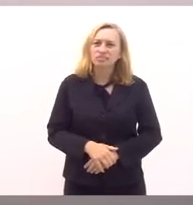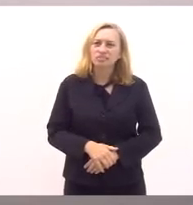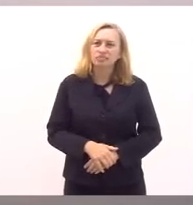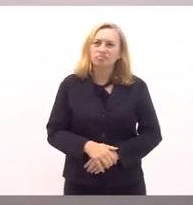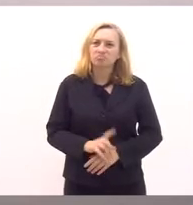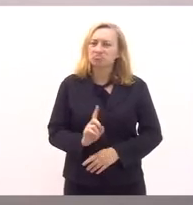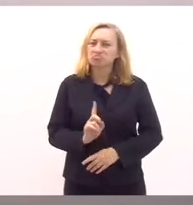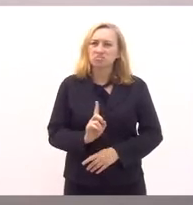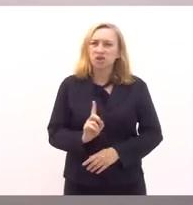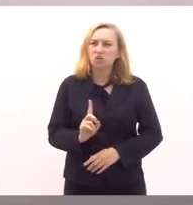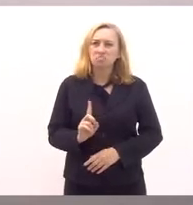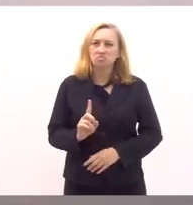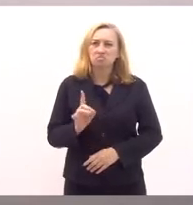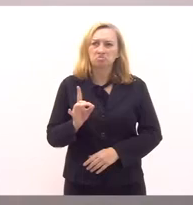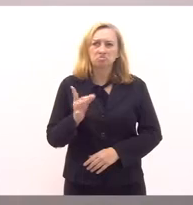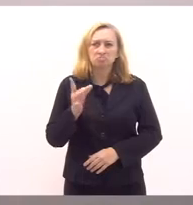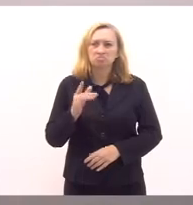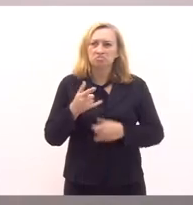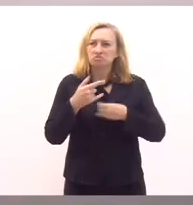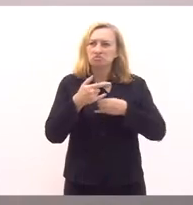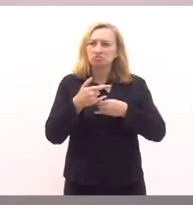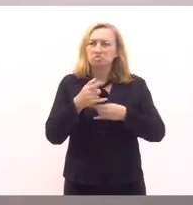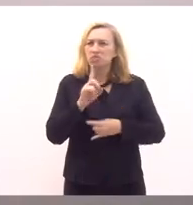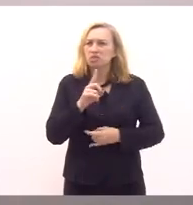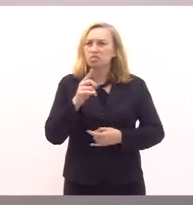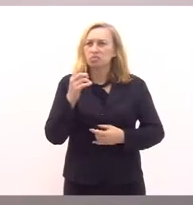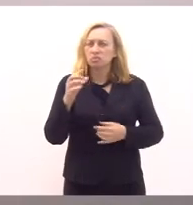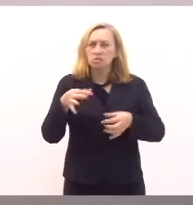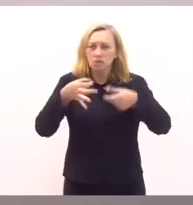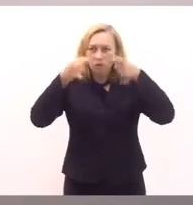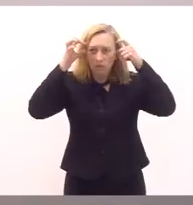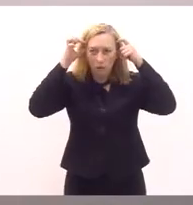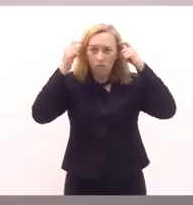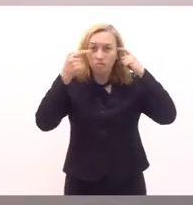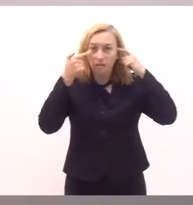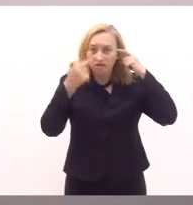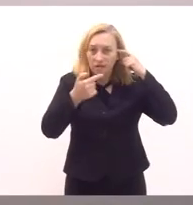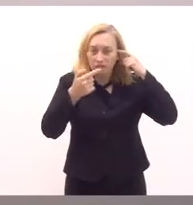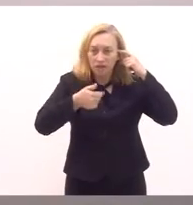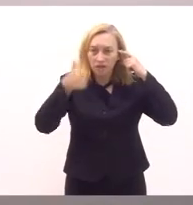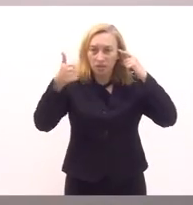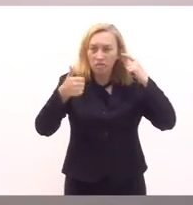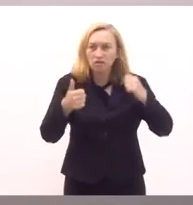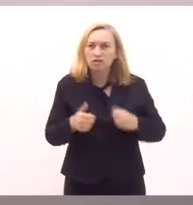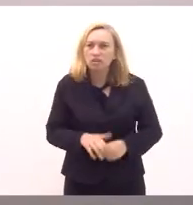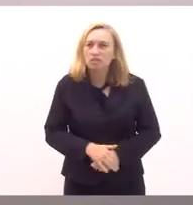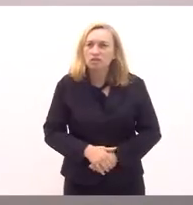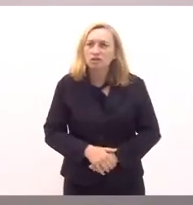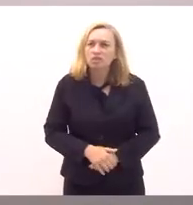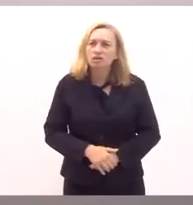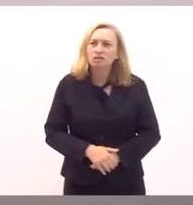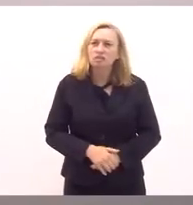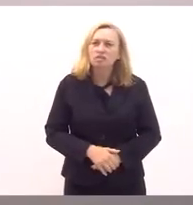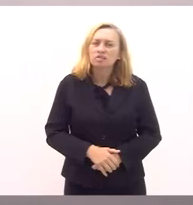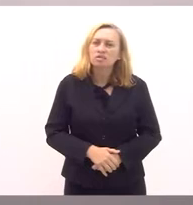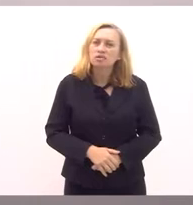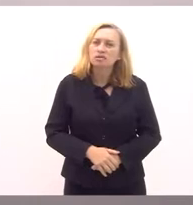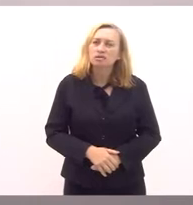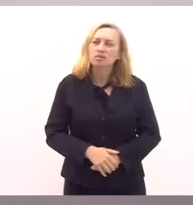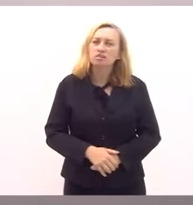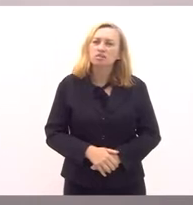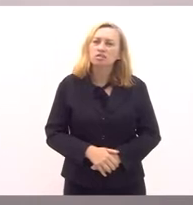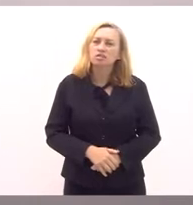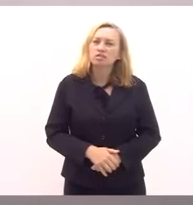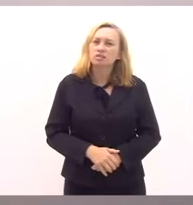Não. Deixa eu botar o óculos aqui. Eu vi o Alex da CETRAB, do CETERJ.